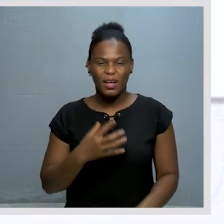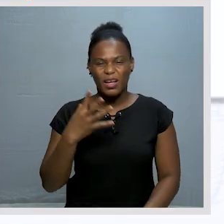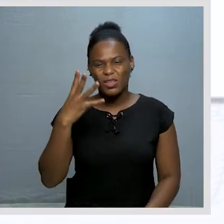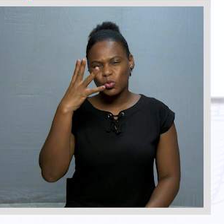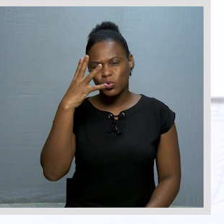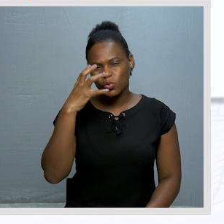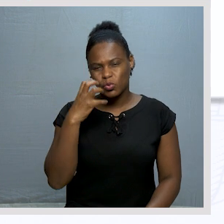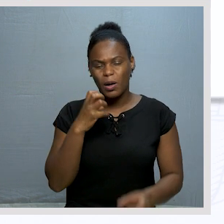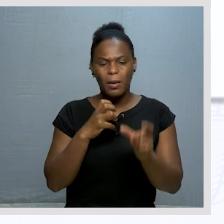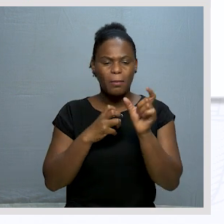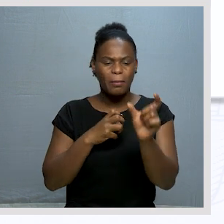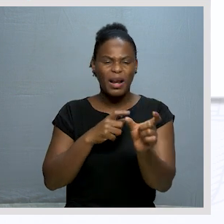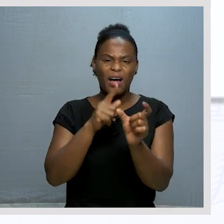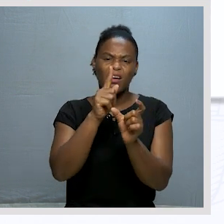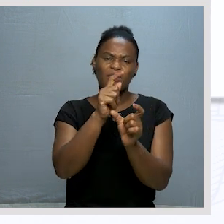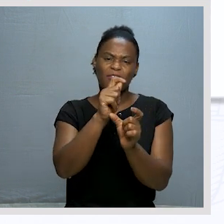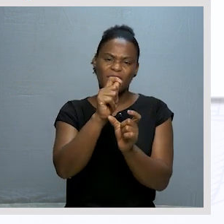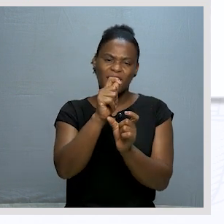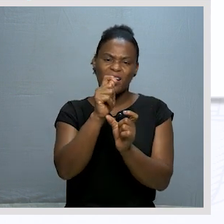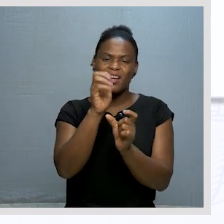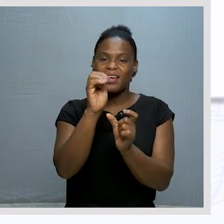Escuro. Podem repetir essa palavra comigo?